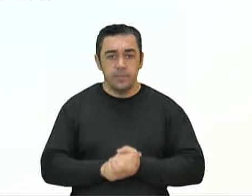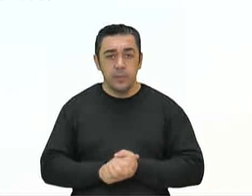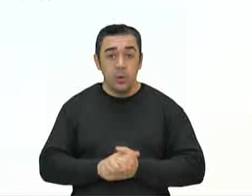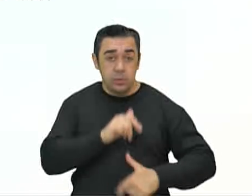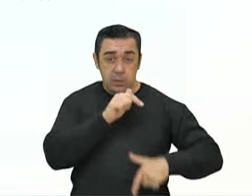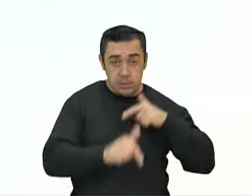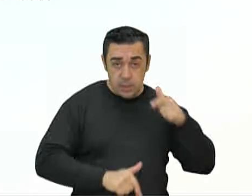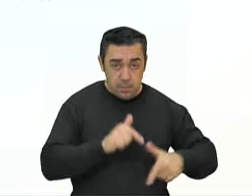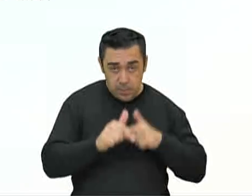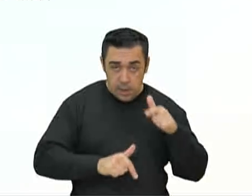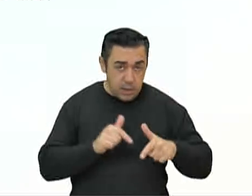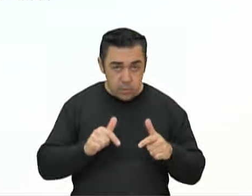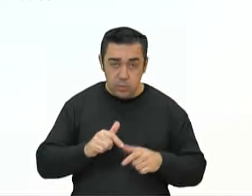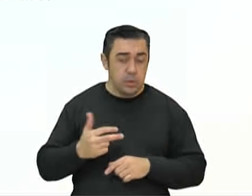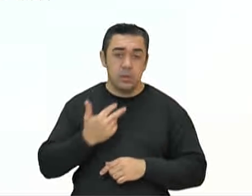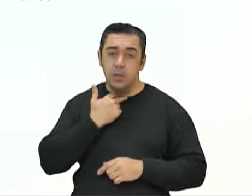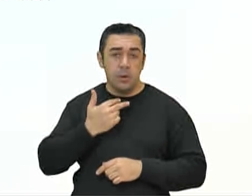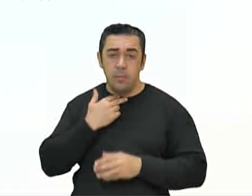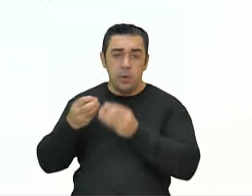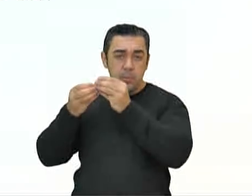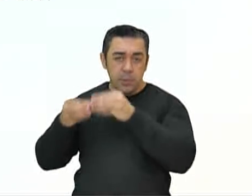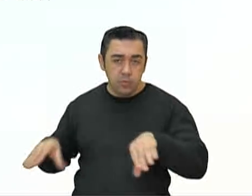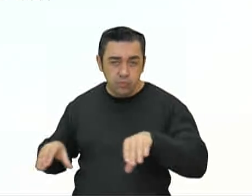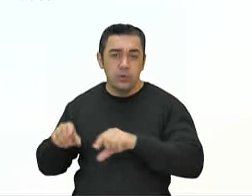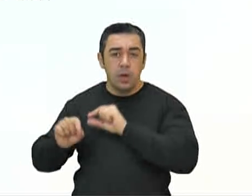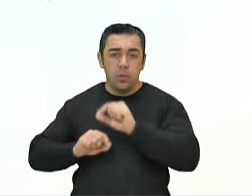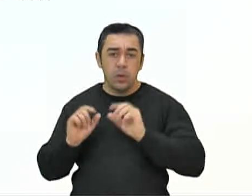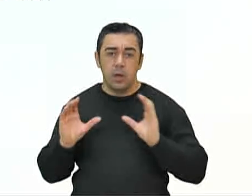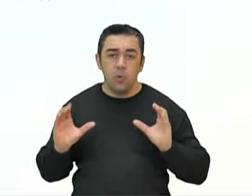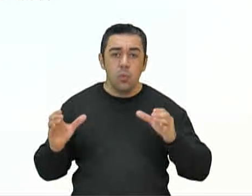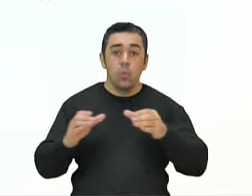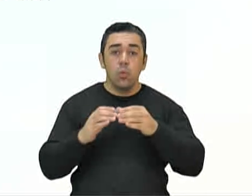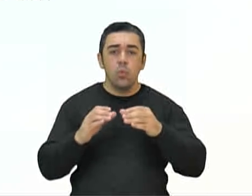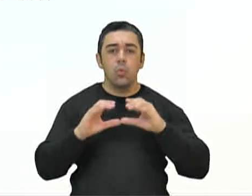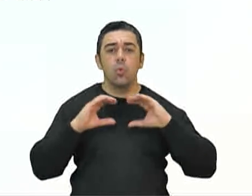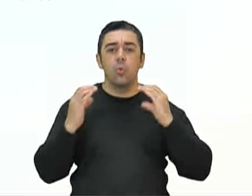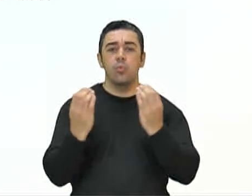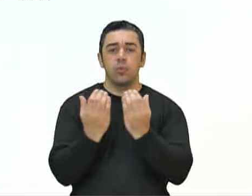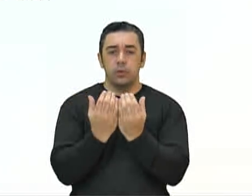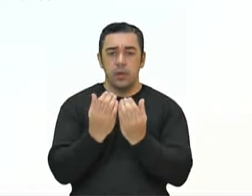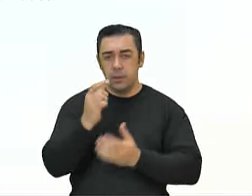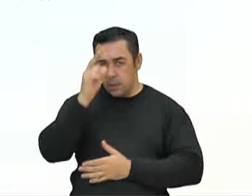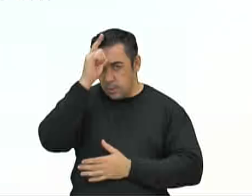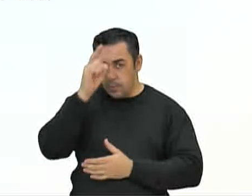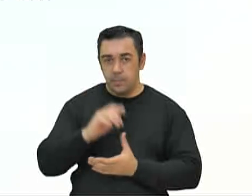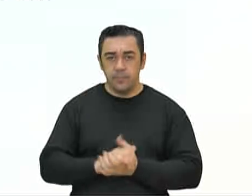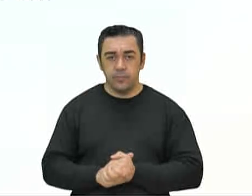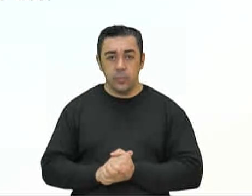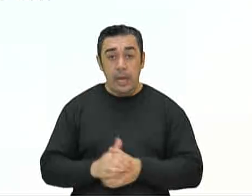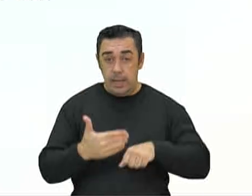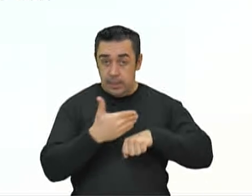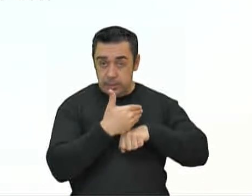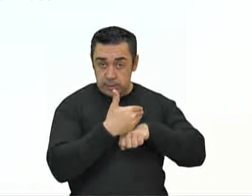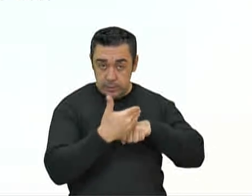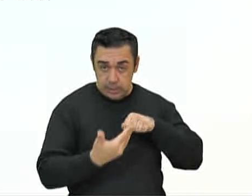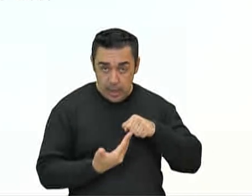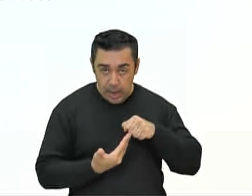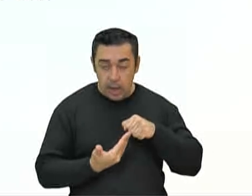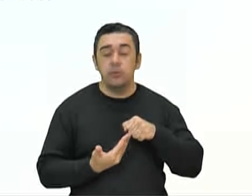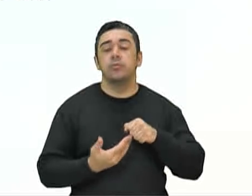indivíduo não deve prejudicar os interesses da comunidade. Deve o Estado empreender